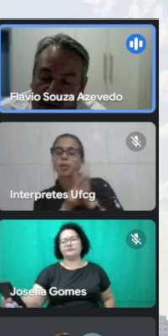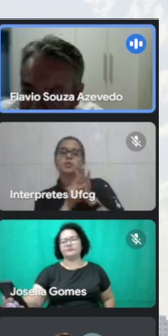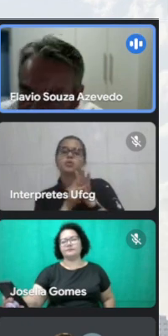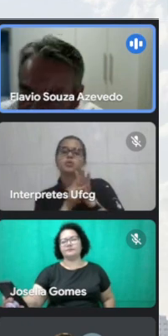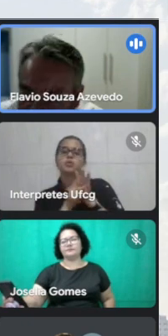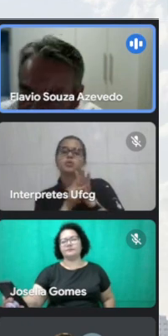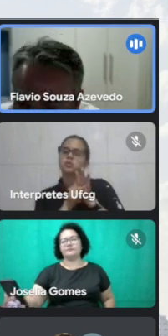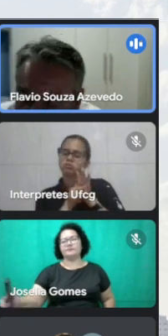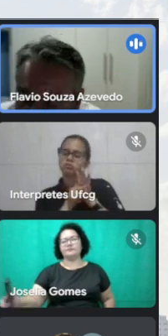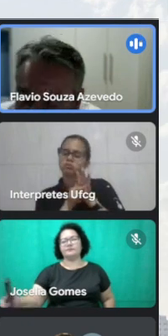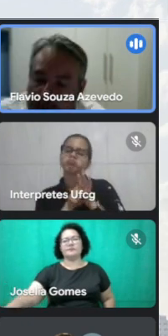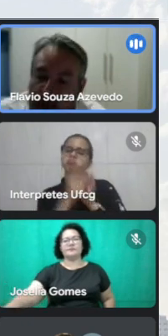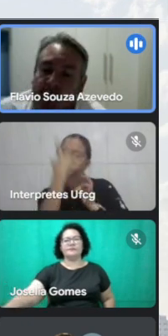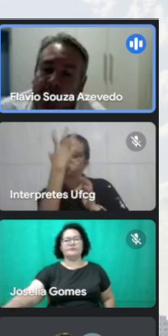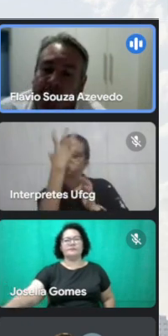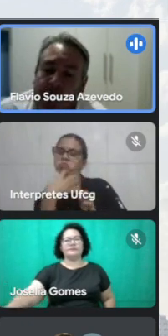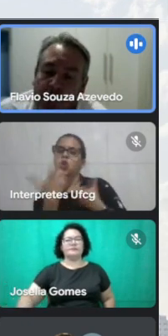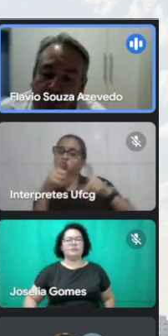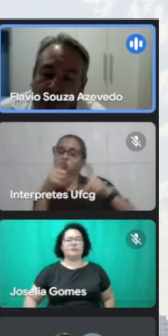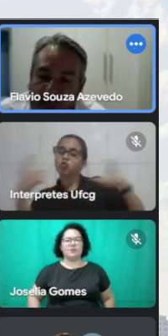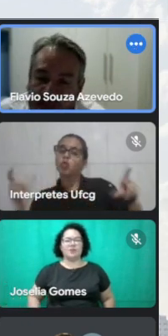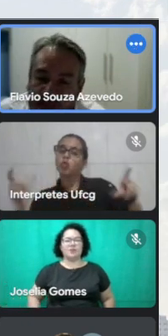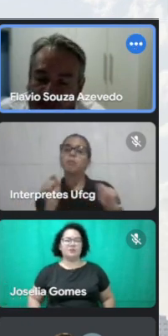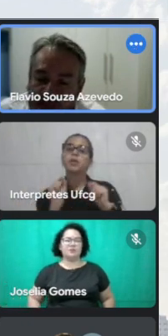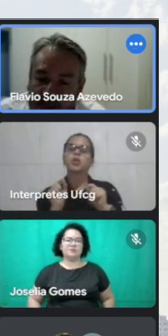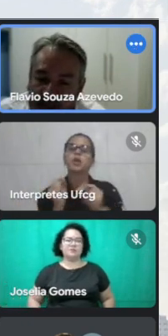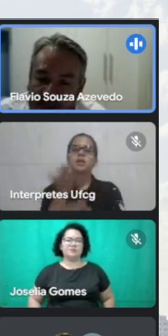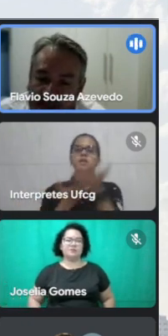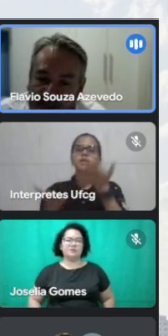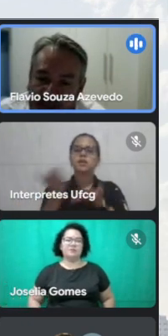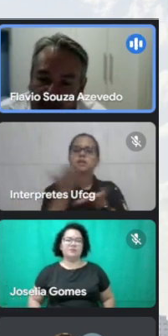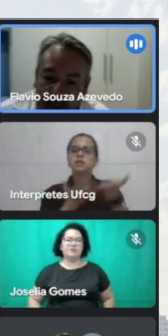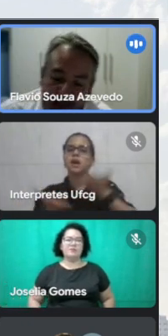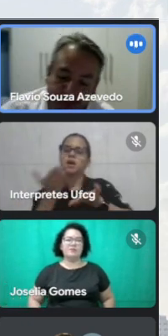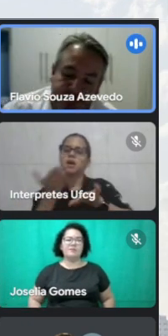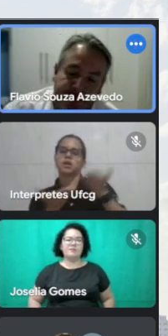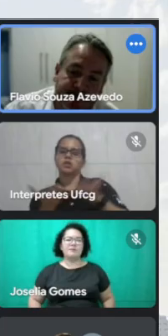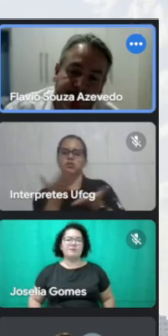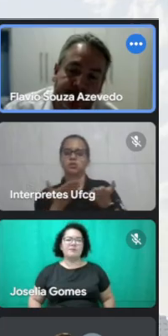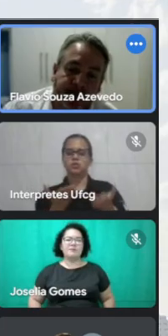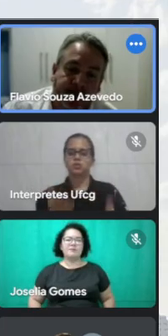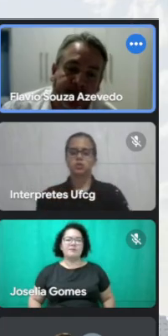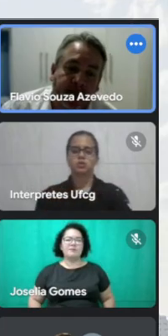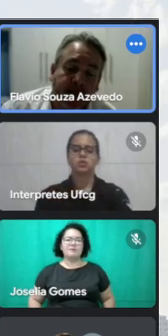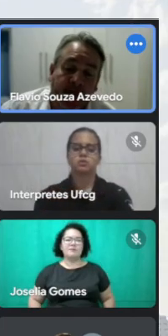enormes, né? São grandes sistemas para tratamento desses efluentes.